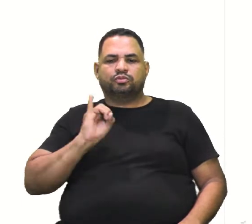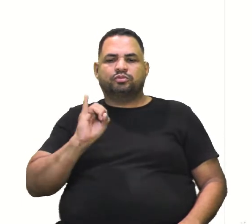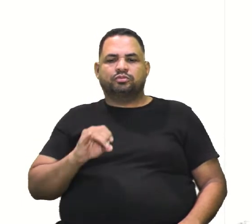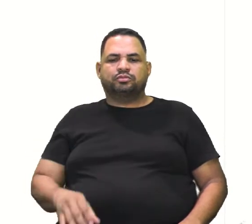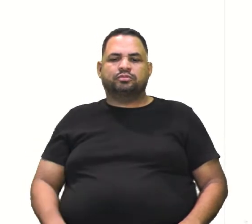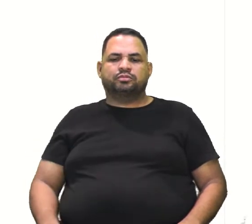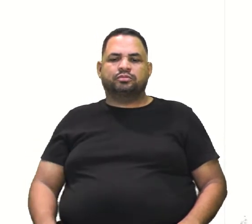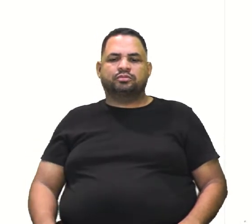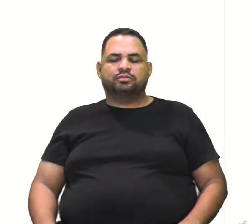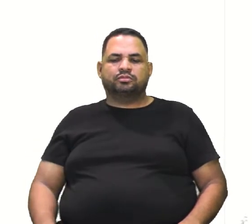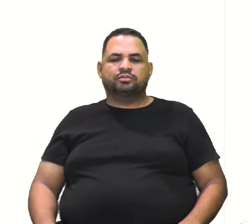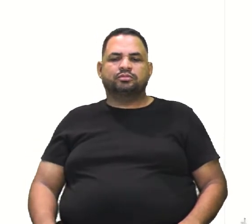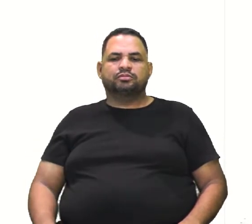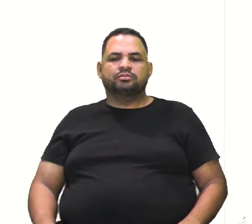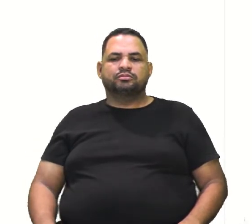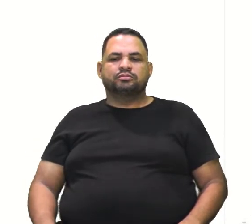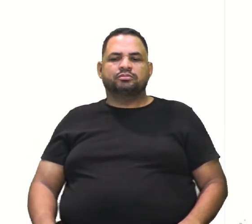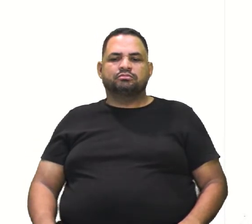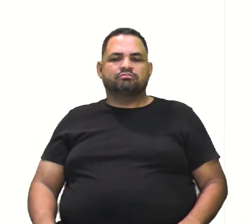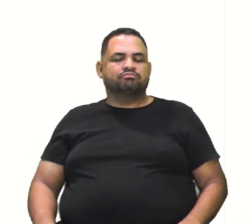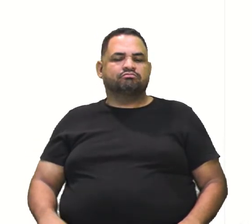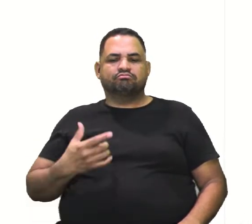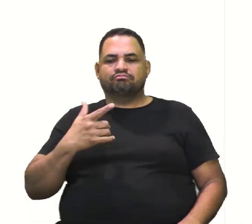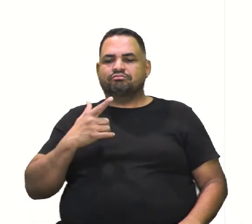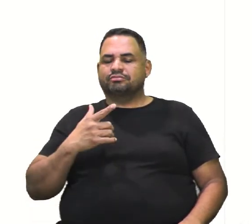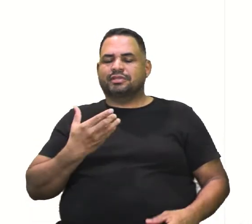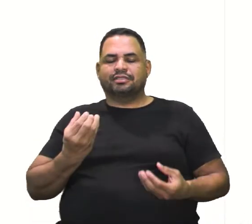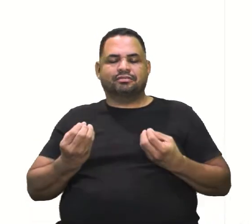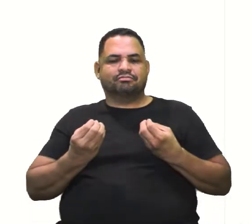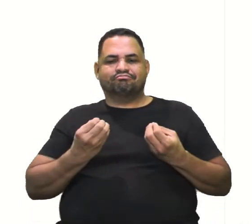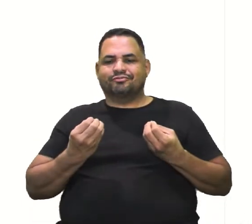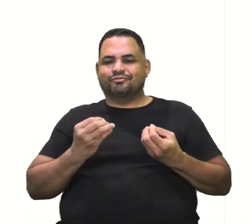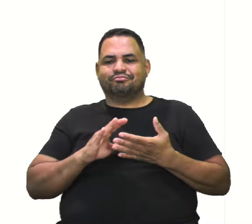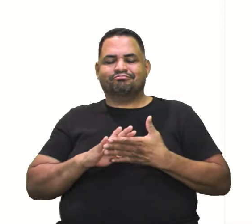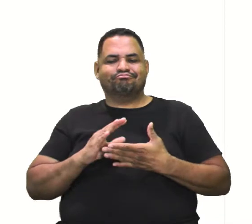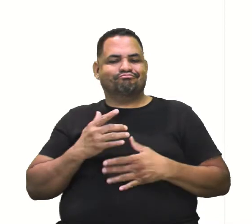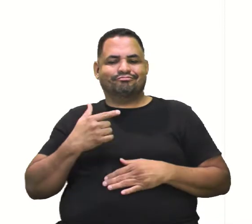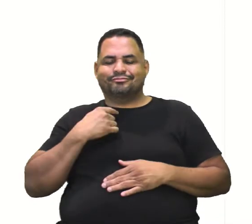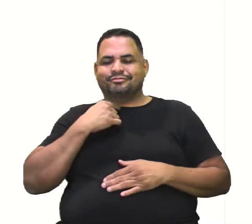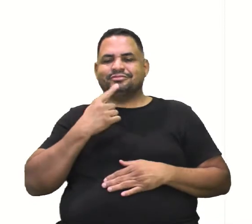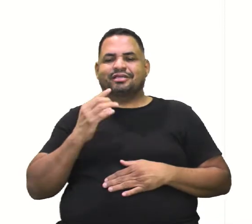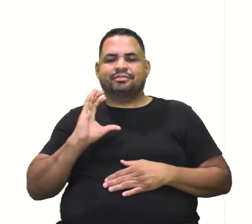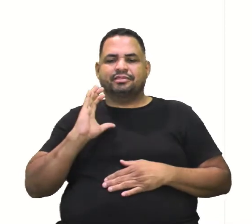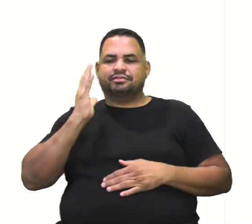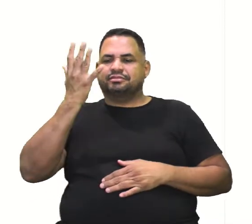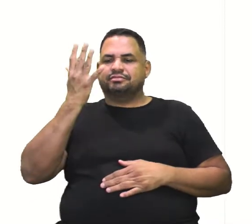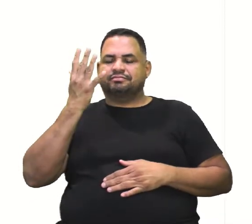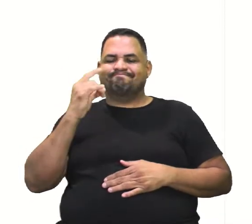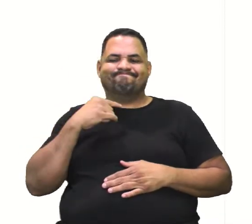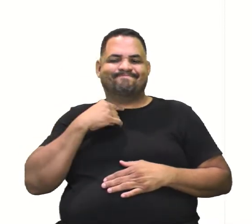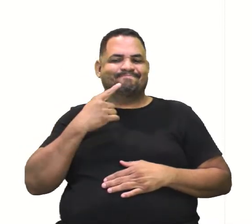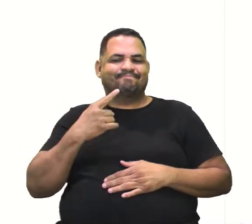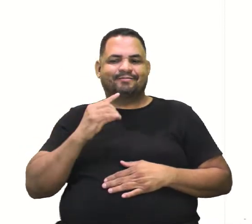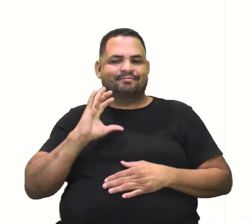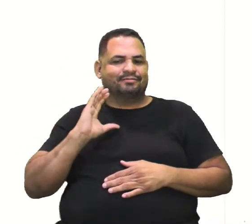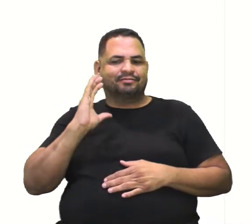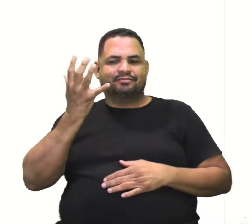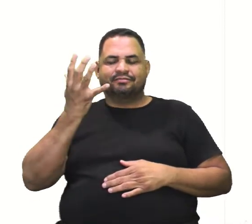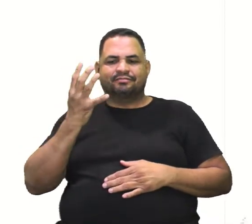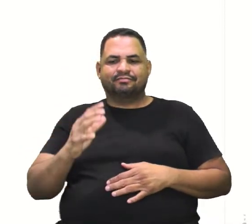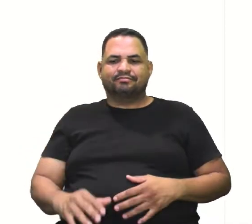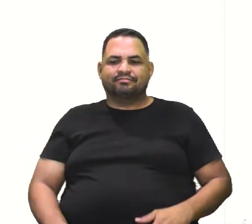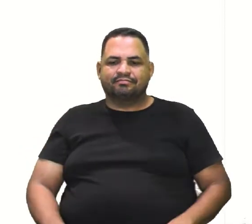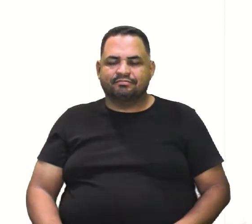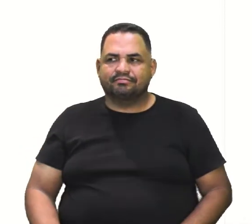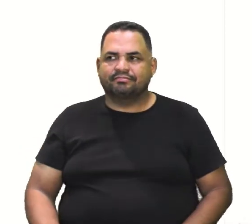aqui é um conjunto Vazio. Não tem Dentro resposta. dos números racionais, não tem como solução. resolver isso aí. É isso que a